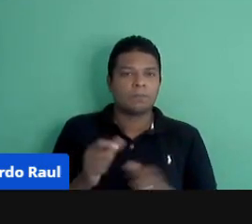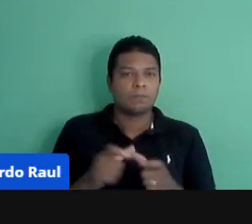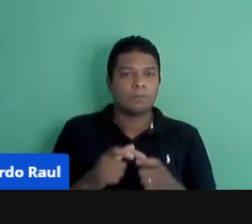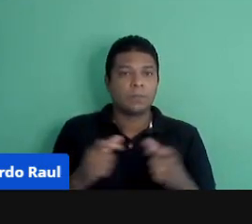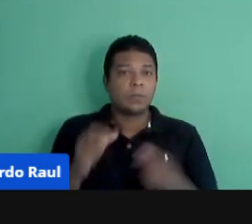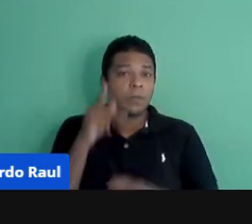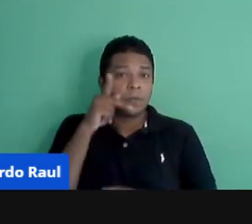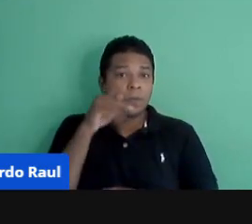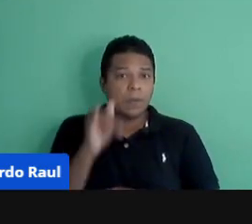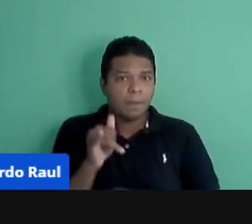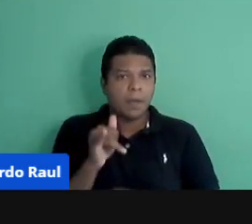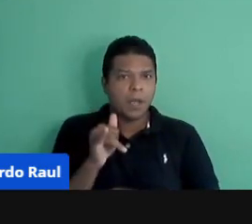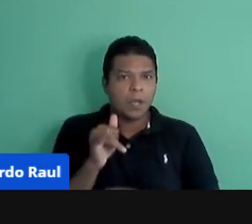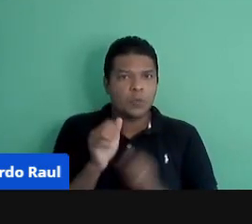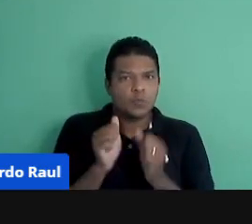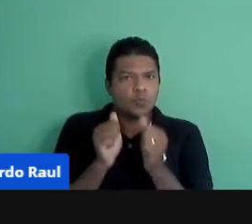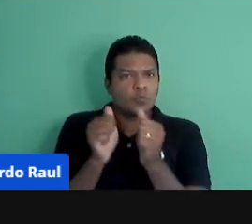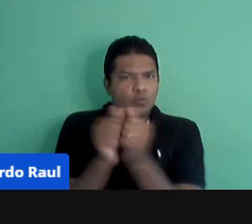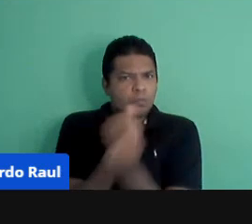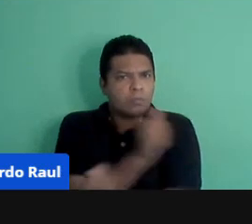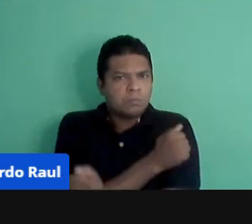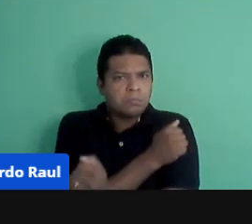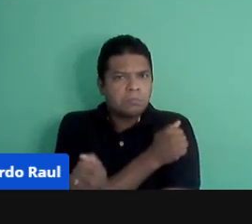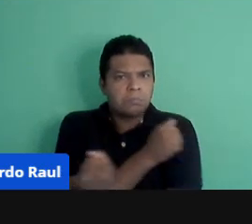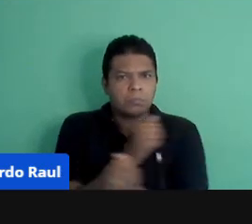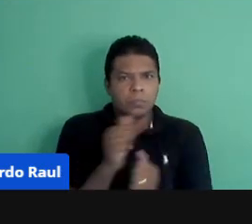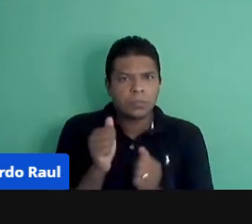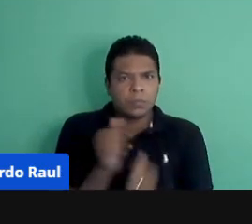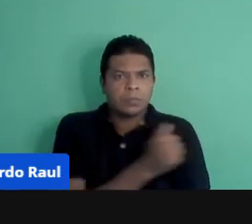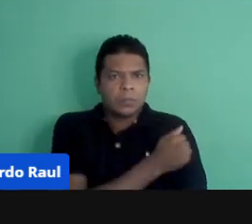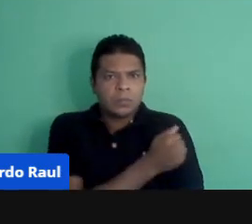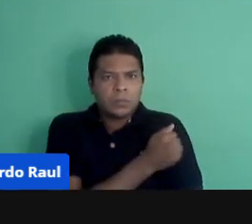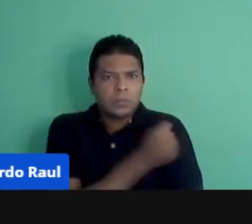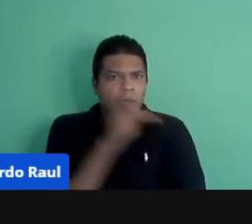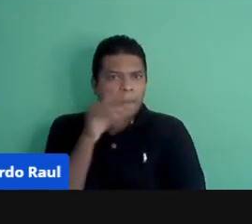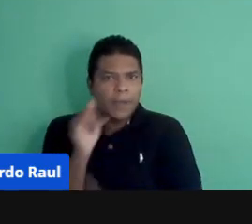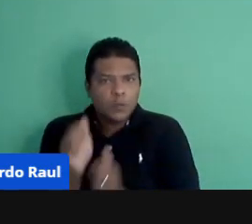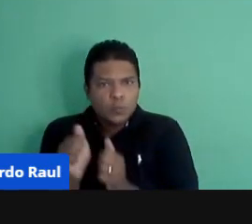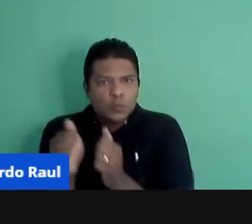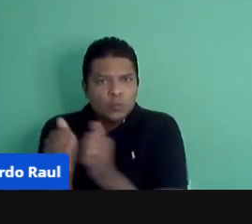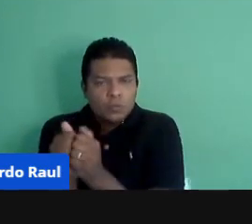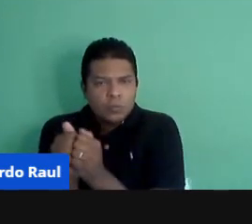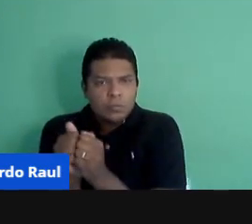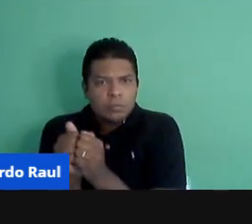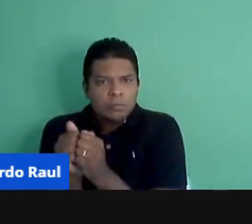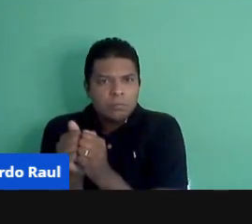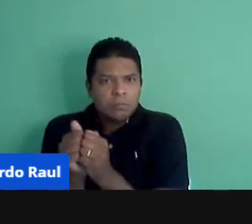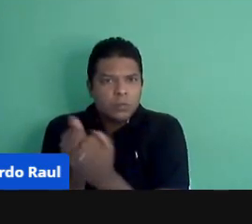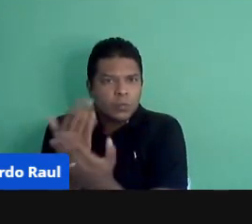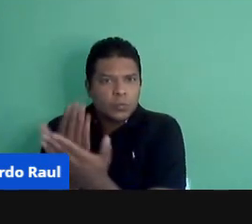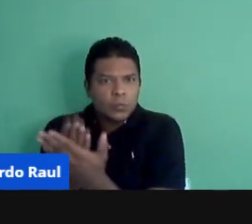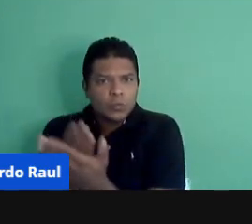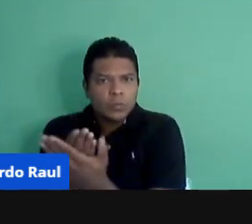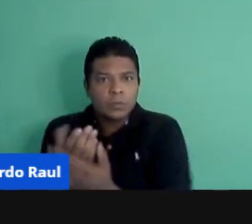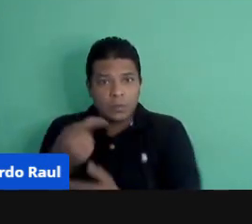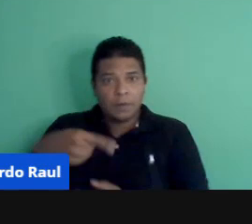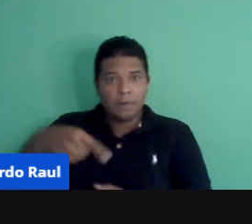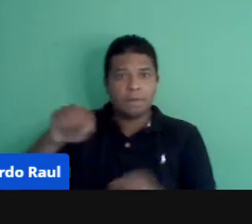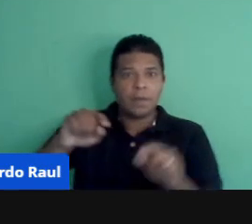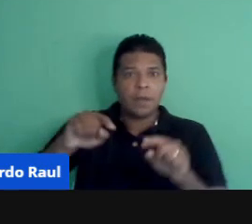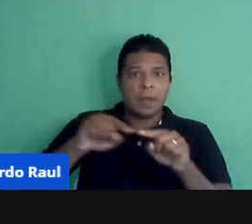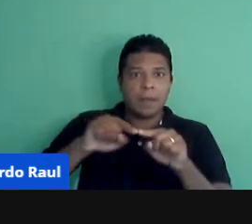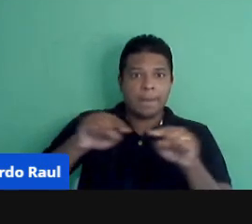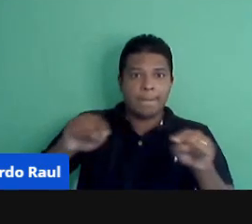pais acompanhando as aulas, né? Isso também é uma outra característica. Que antes o aluno vai para a escola,